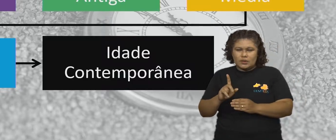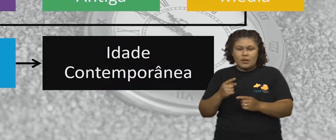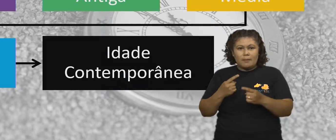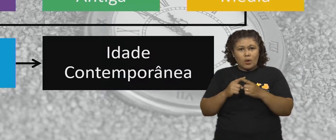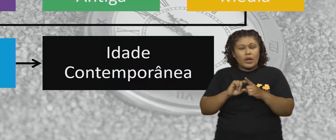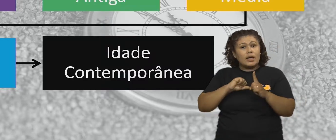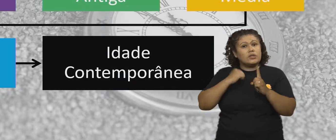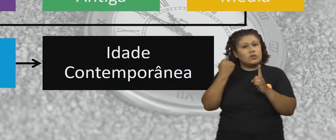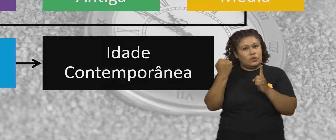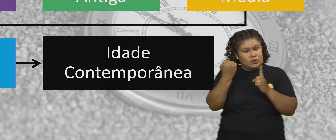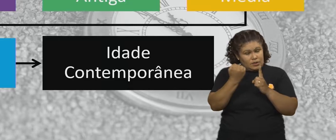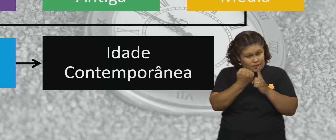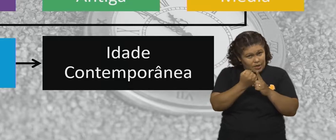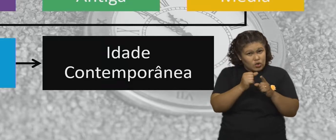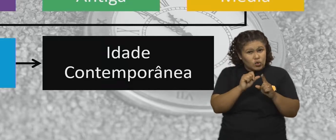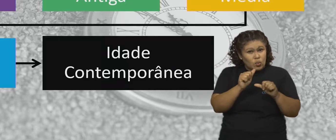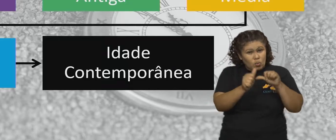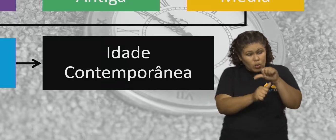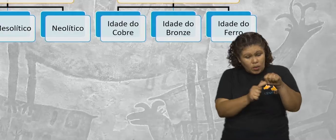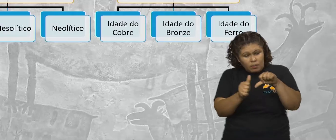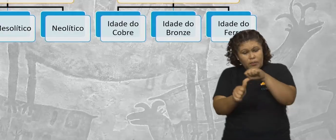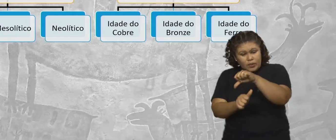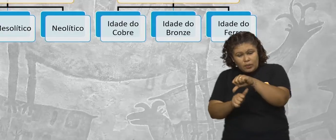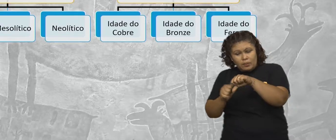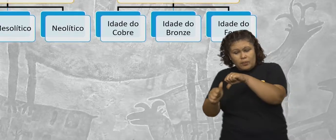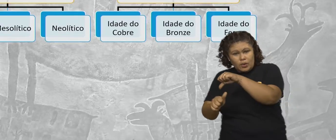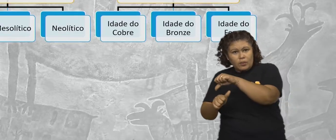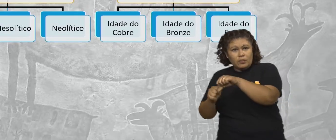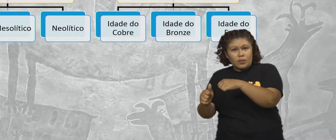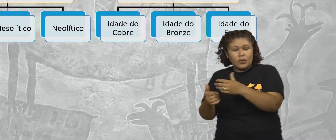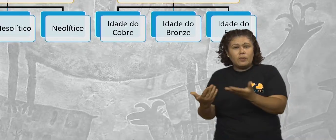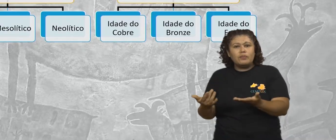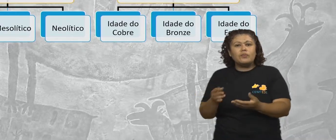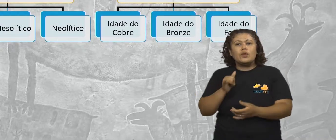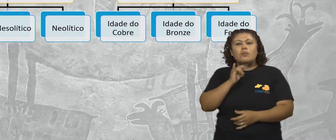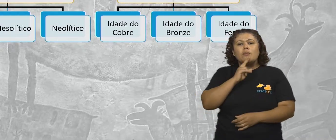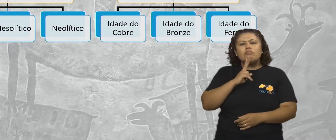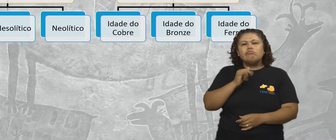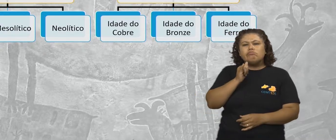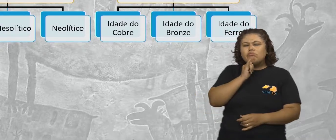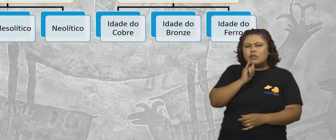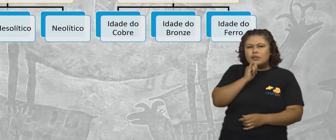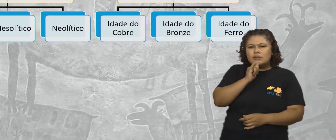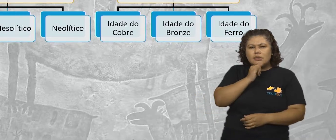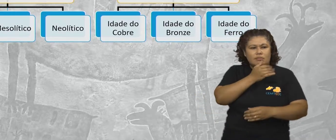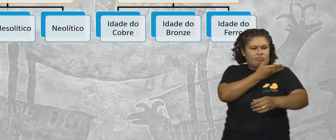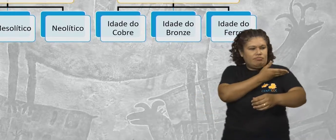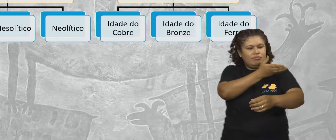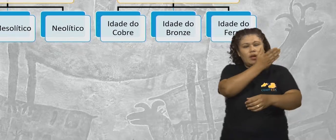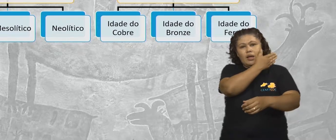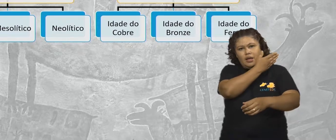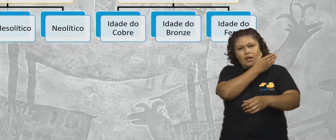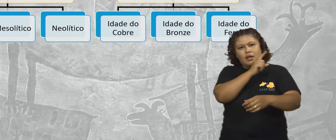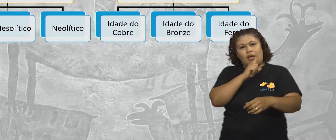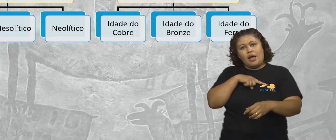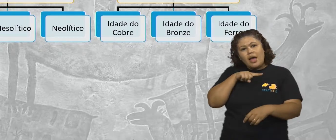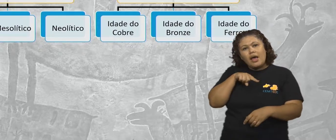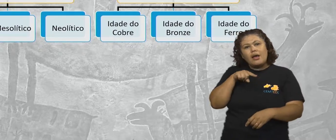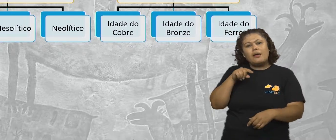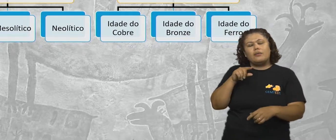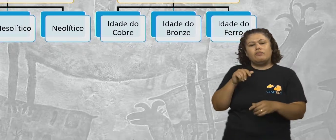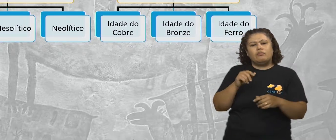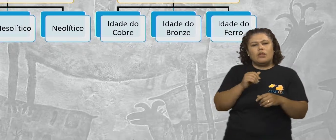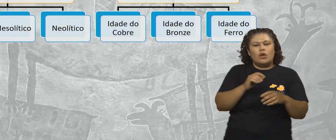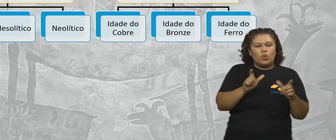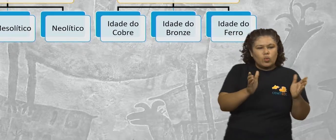sociedade também teve mudanças e permanências. Por exemplo, a pré-história é subdividida em Idade da Pedra e Idade dos